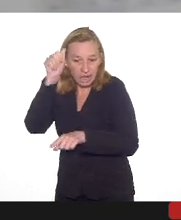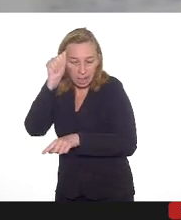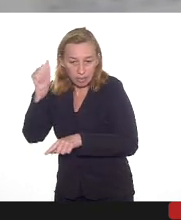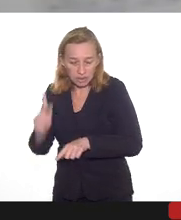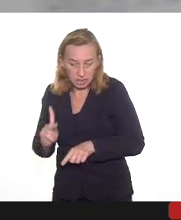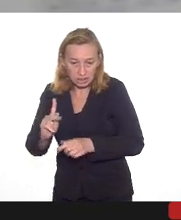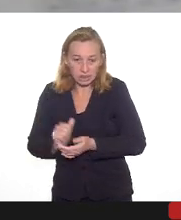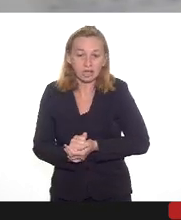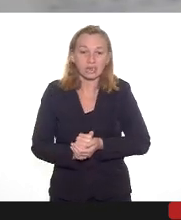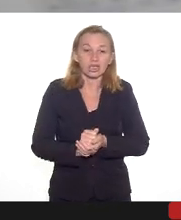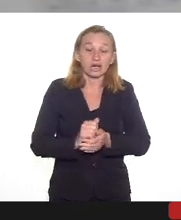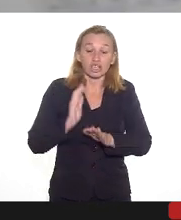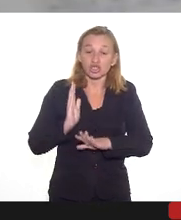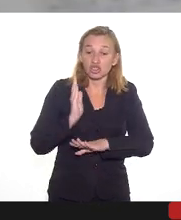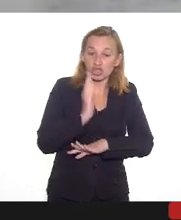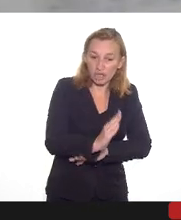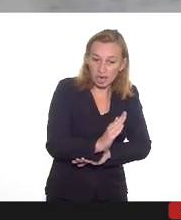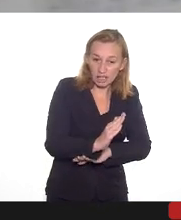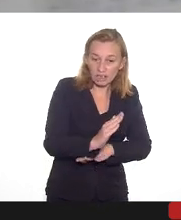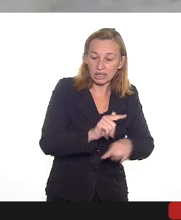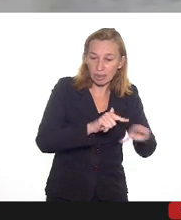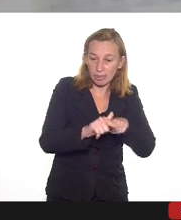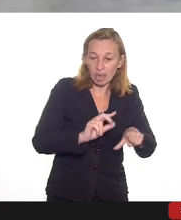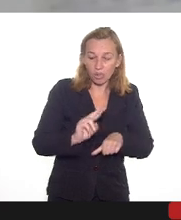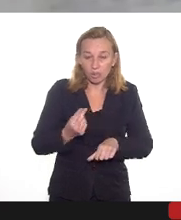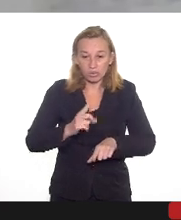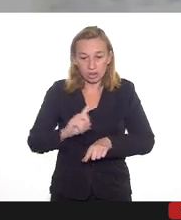da administração direta quanto na indireta.